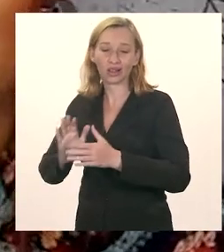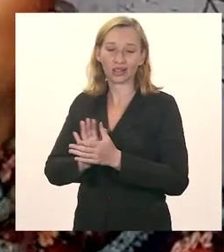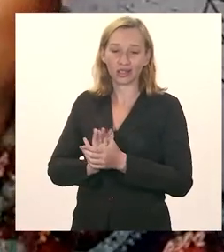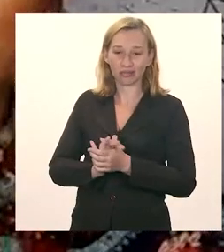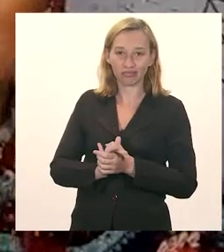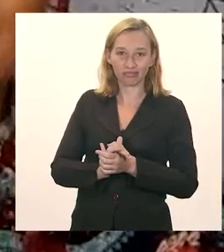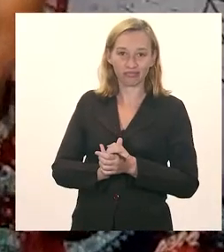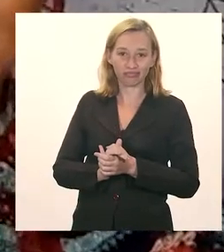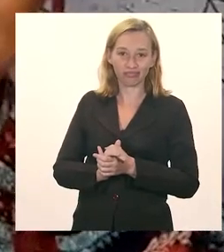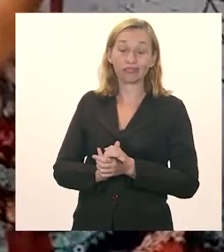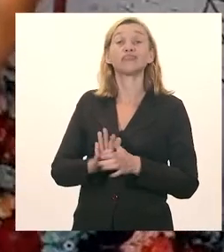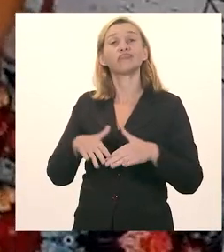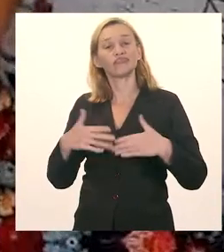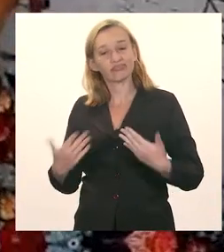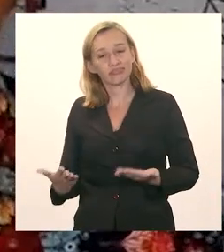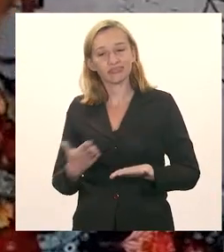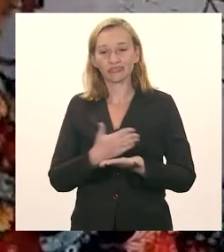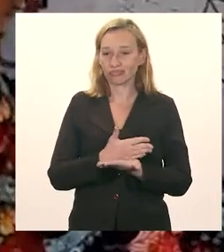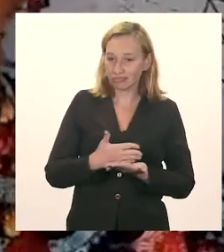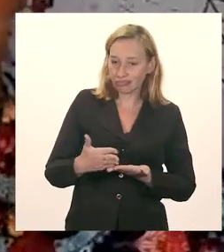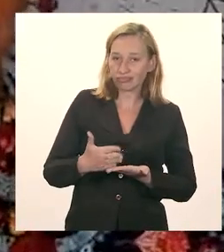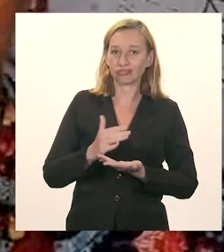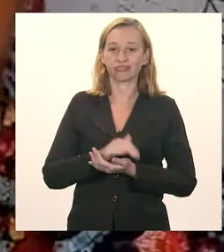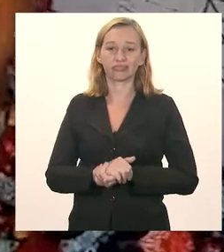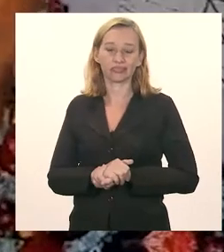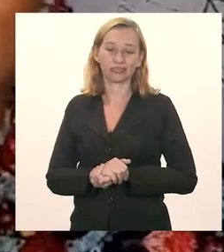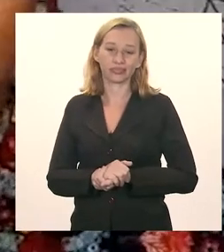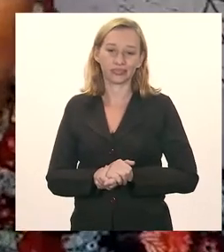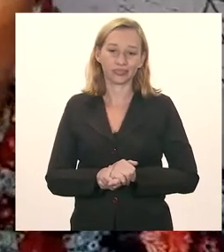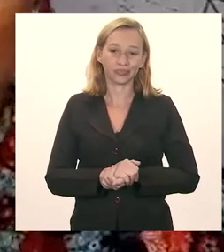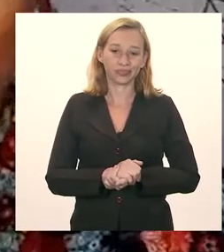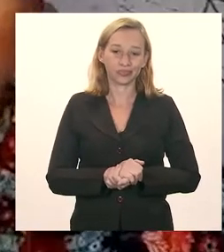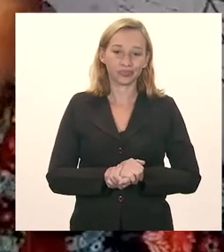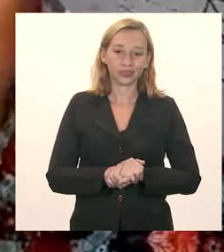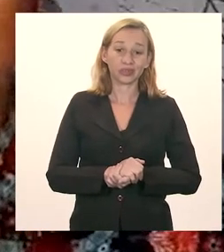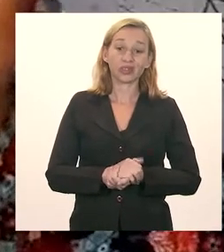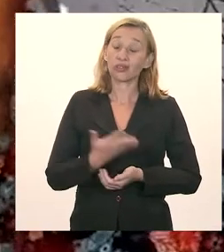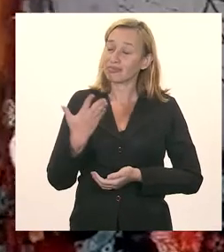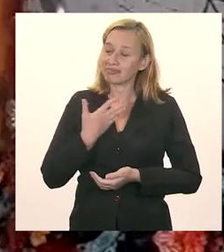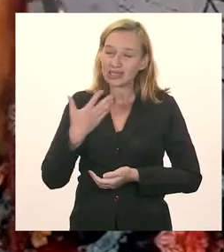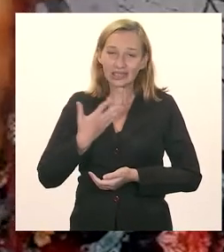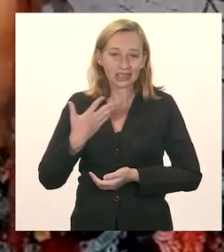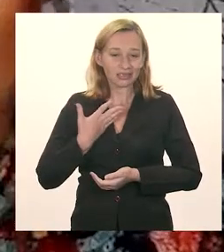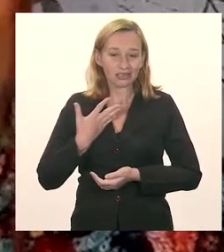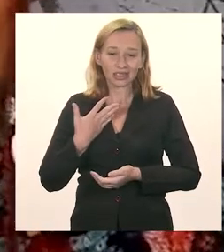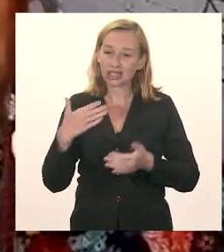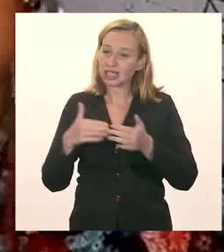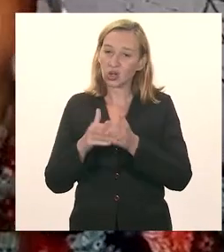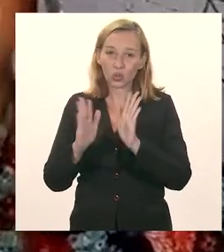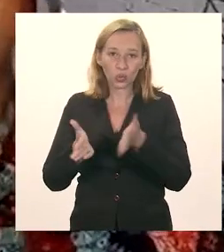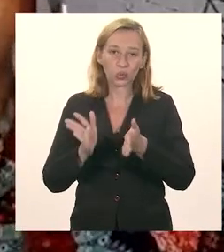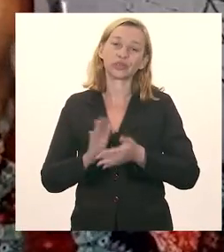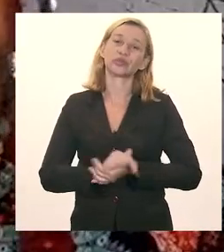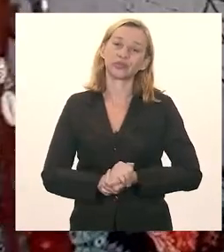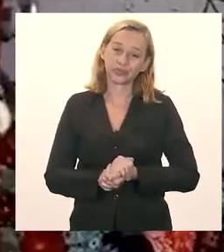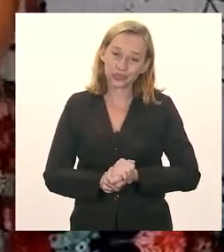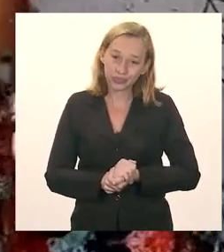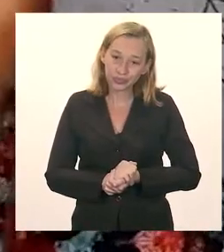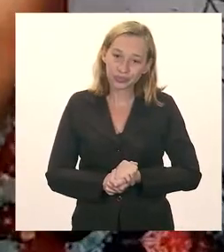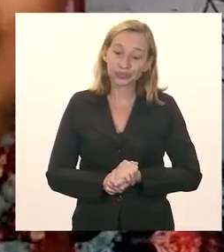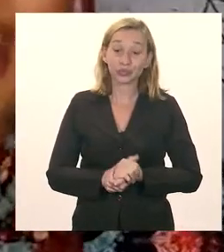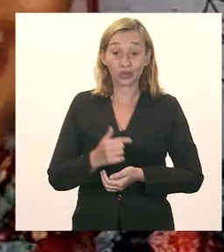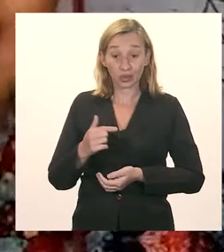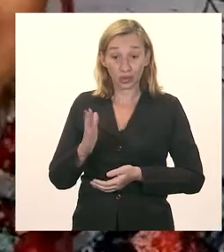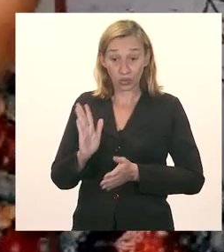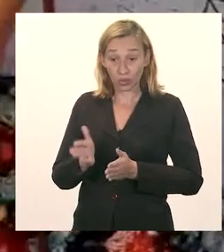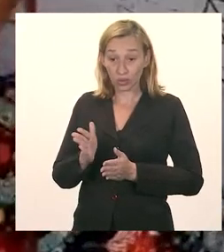desse território. Foi assim que a gente ficou e ficou com uma amizade que existe até hoje. E hoje